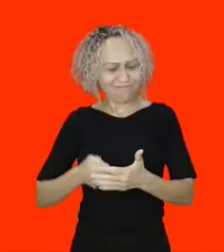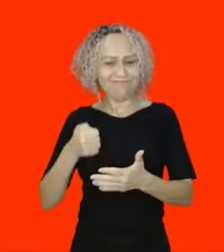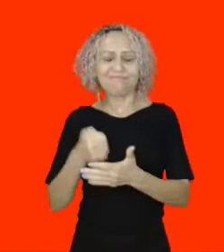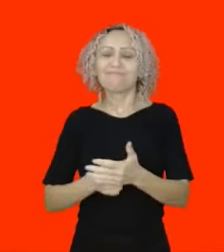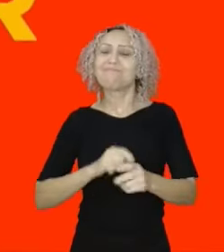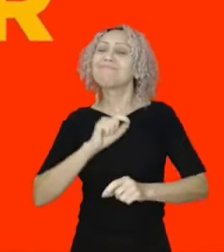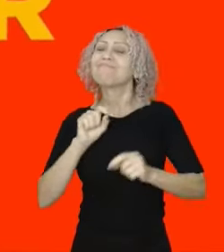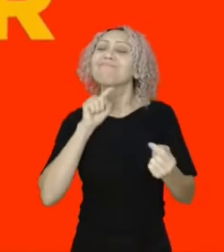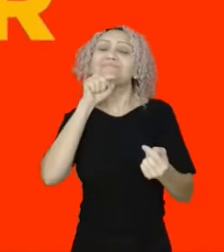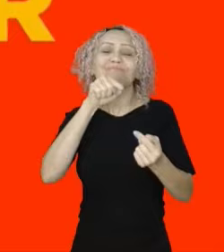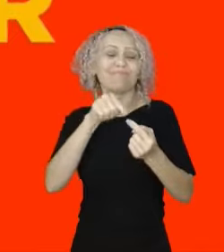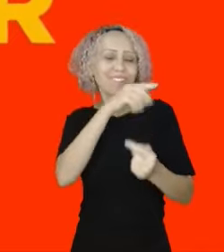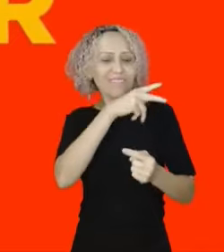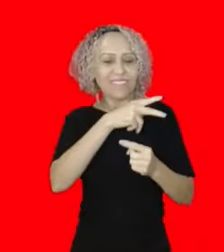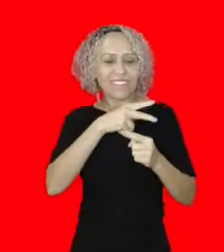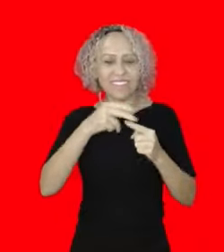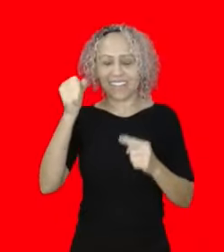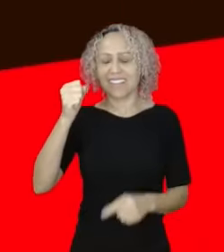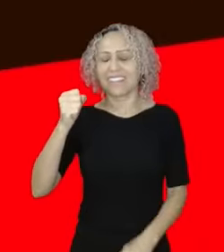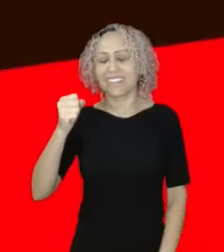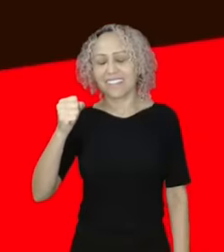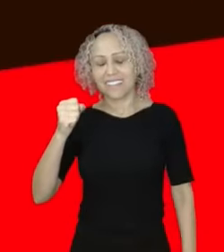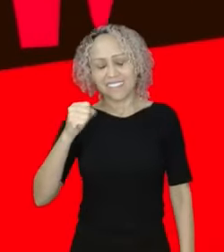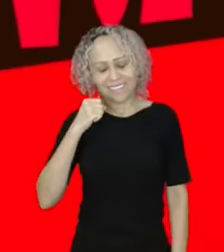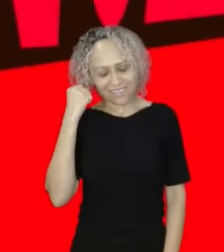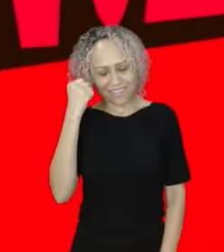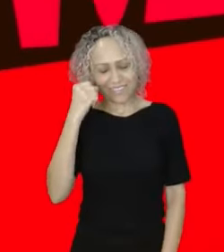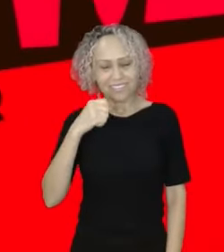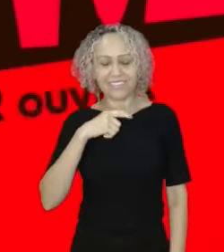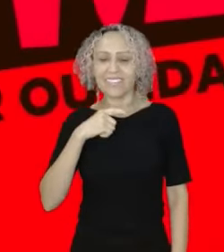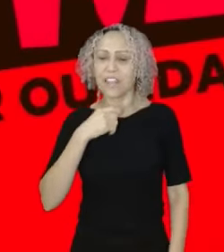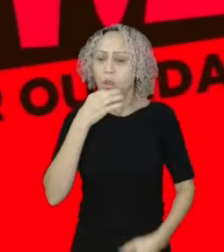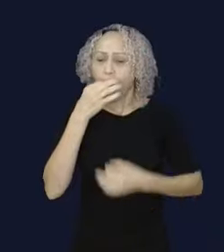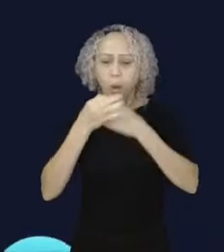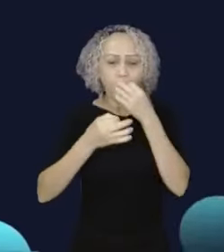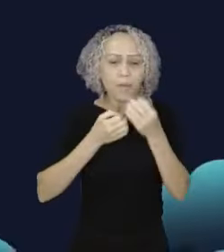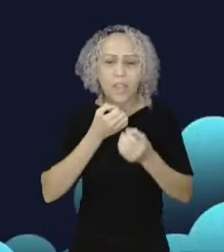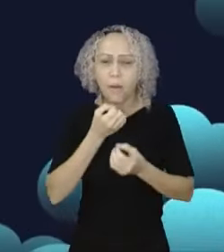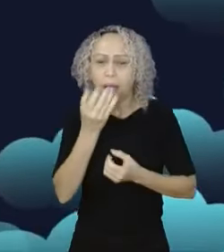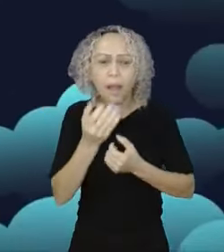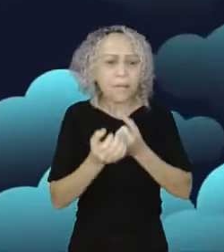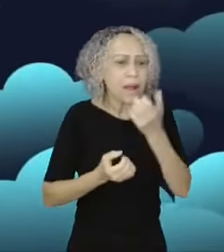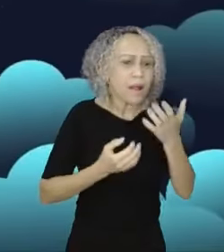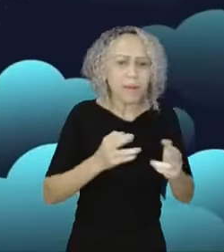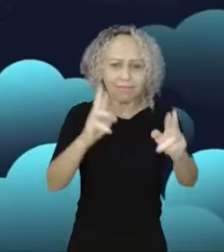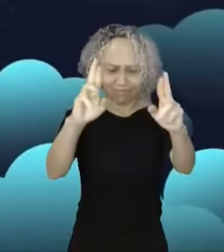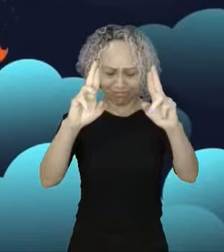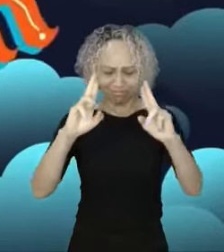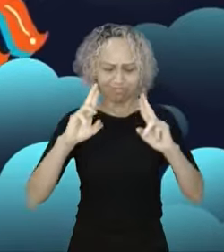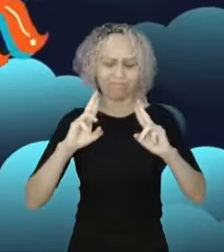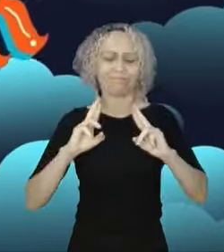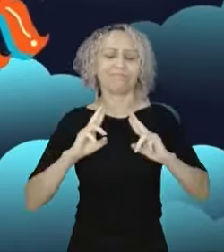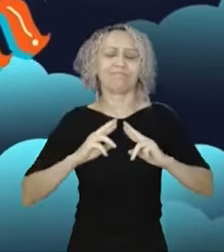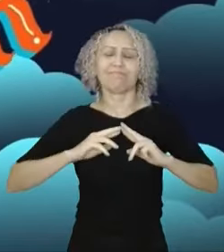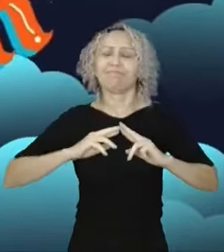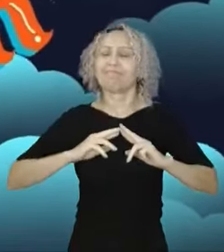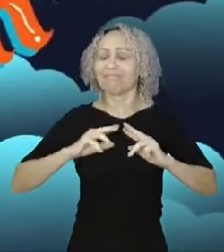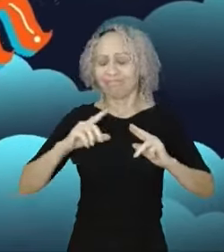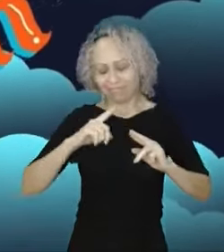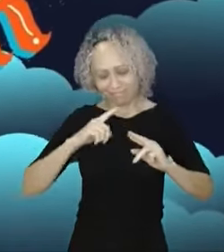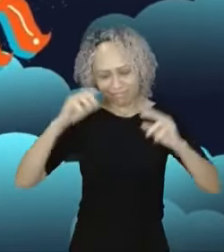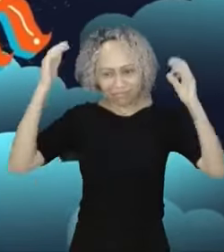batalhando para vencer tenho voz para ser ouvida tenho sonhos